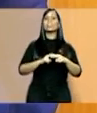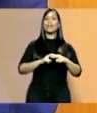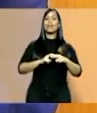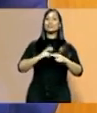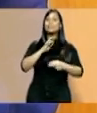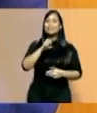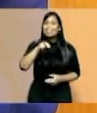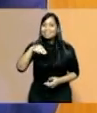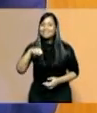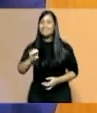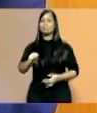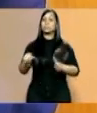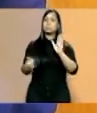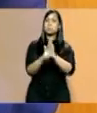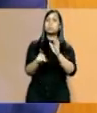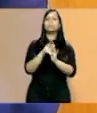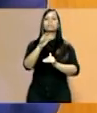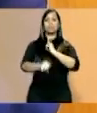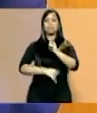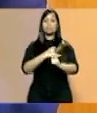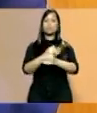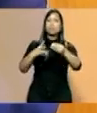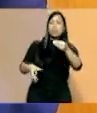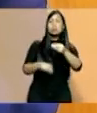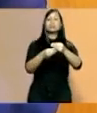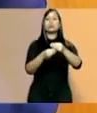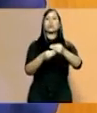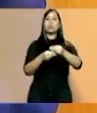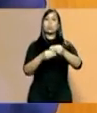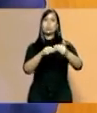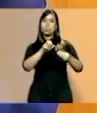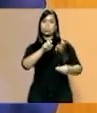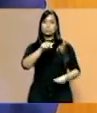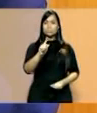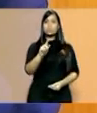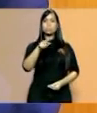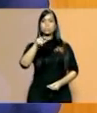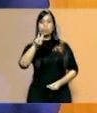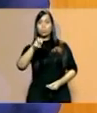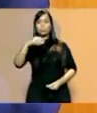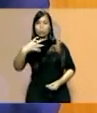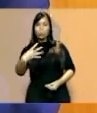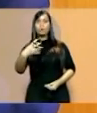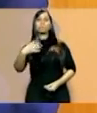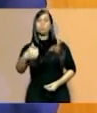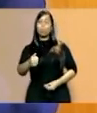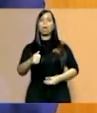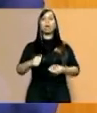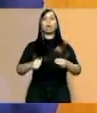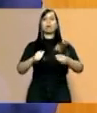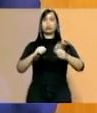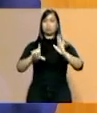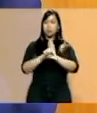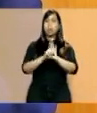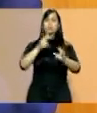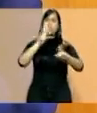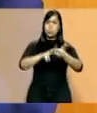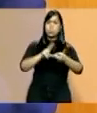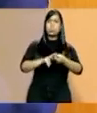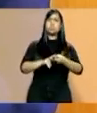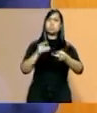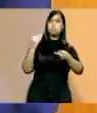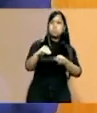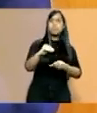delitos informáticos e acrescentou o artigo 154A no Código Penal, tipificando como